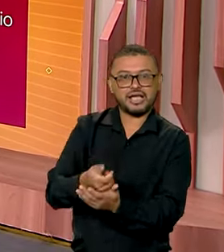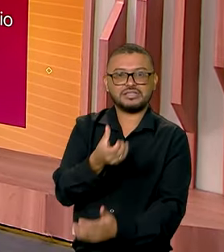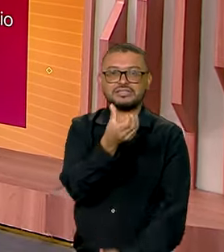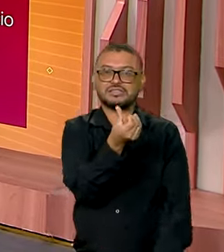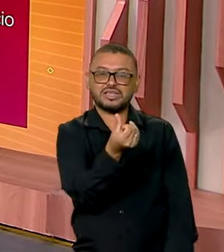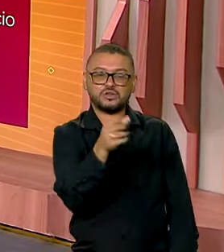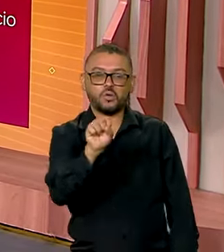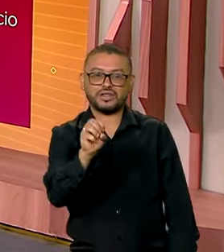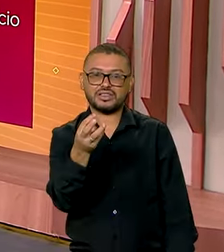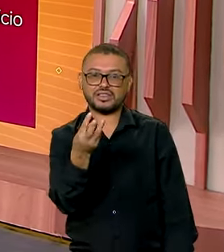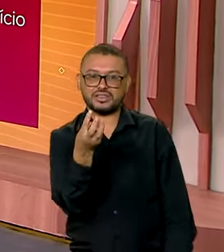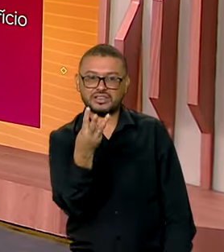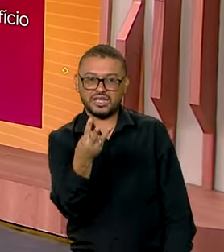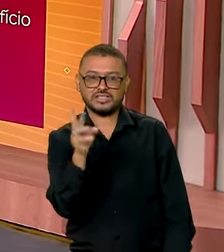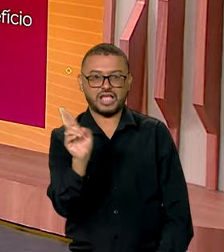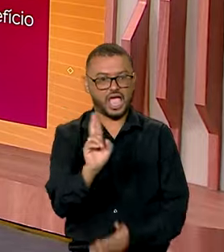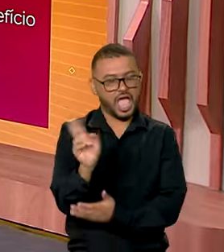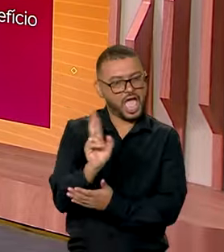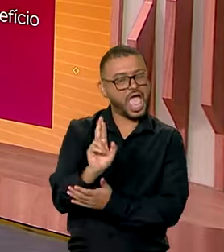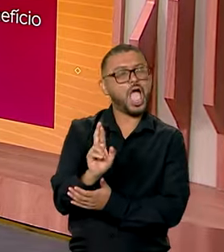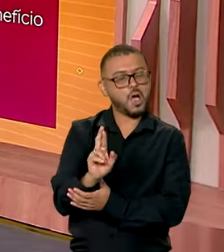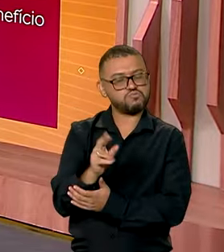de